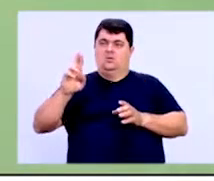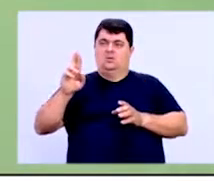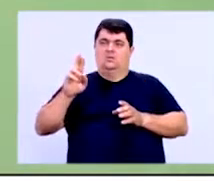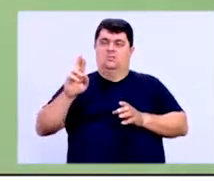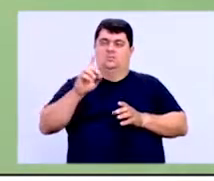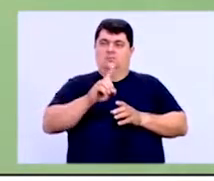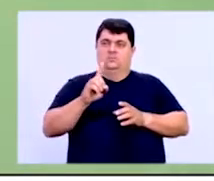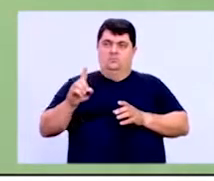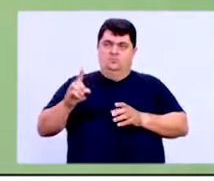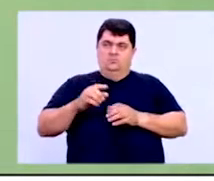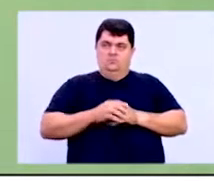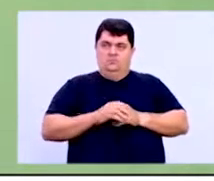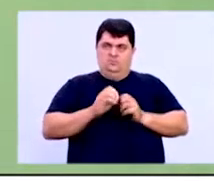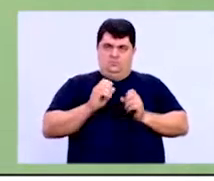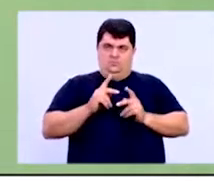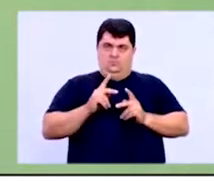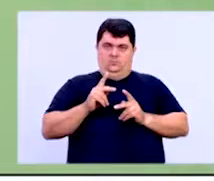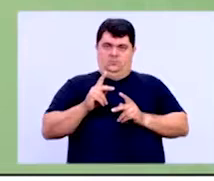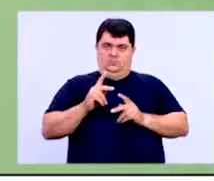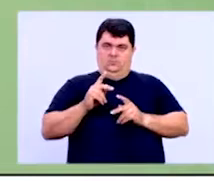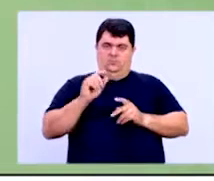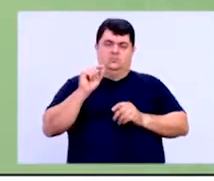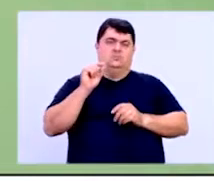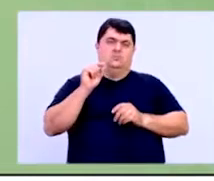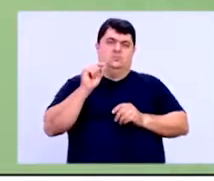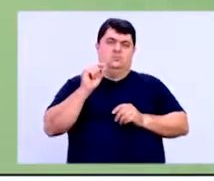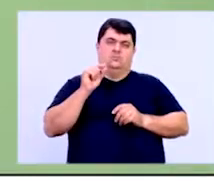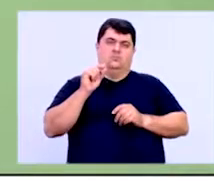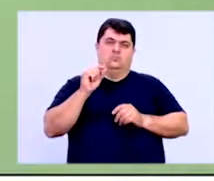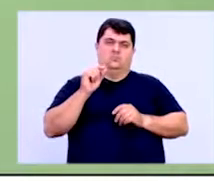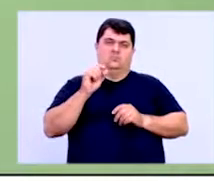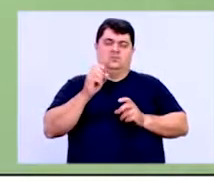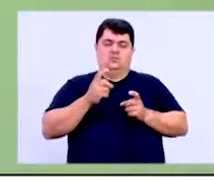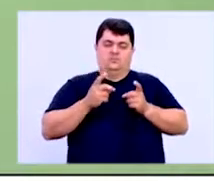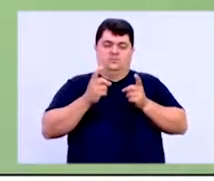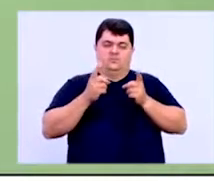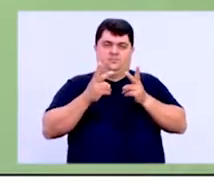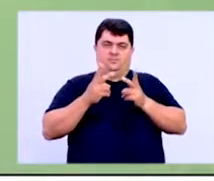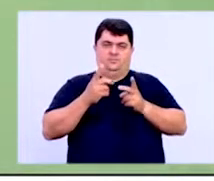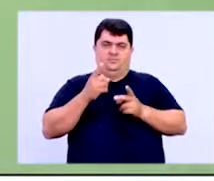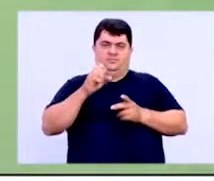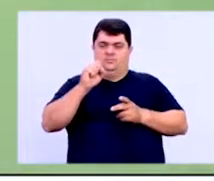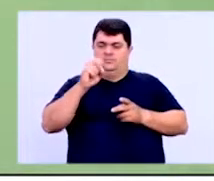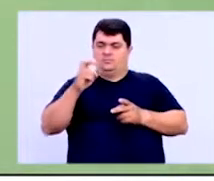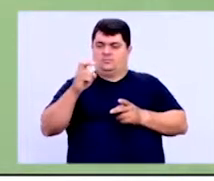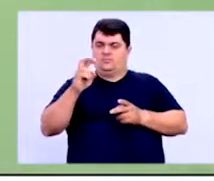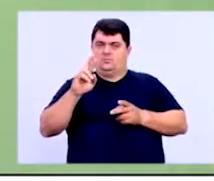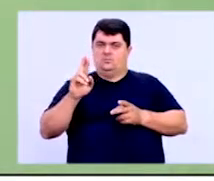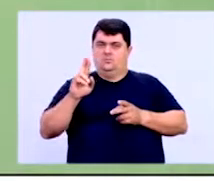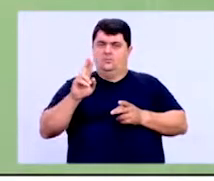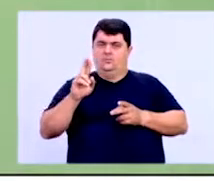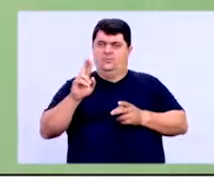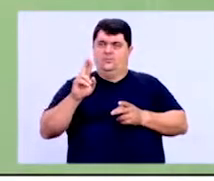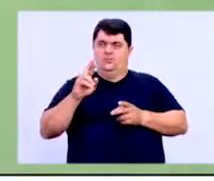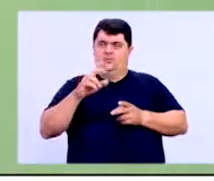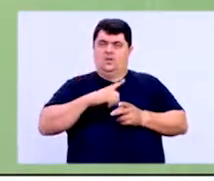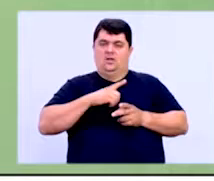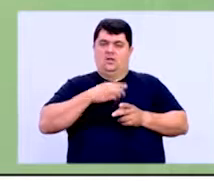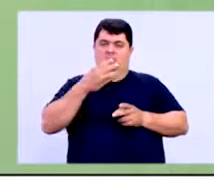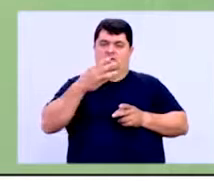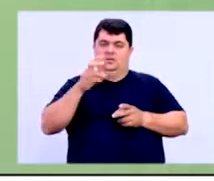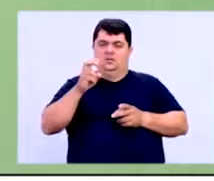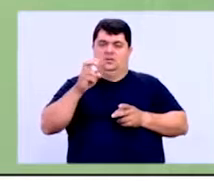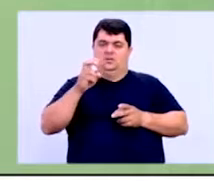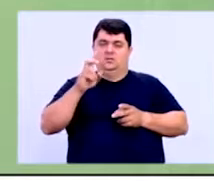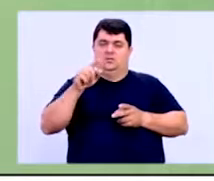unidade. Certo? Então, o que quer dizer isso? Que quando eu vendo um produto a R$ 85, me sobra R$